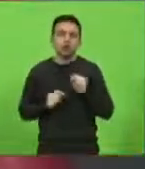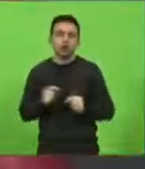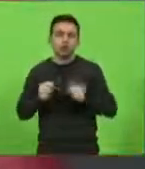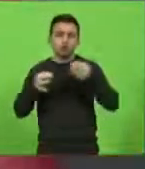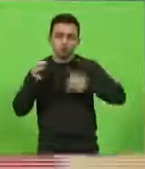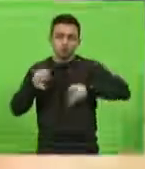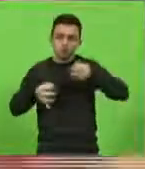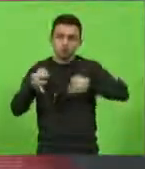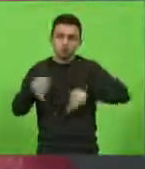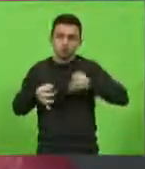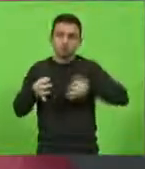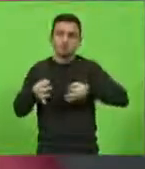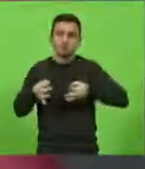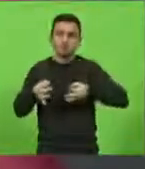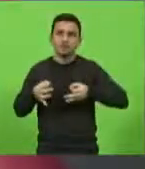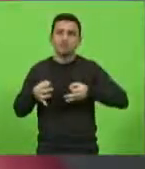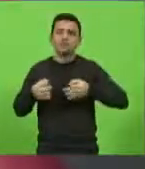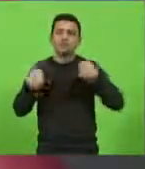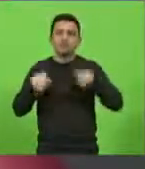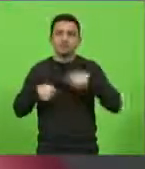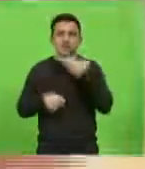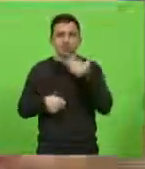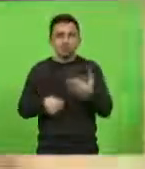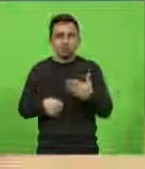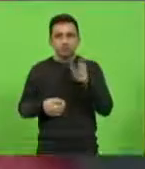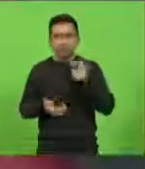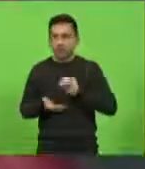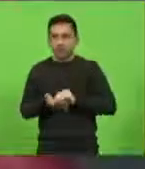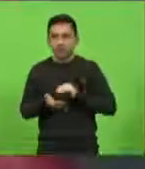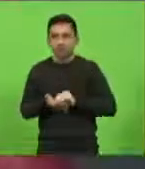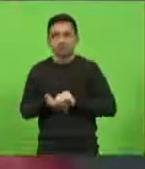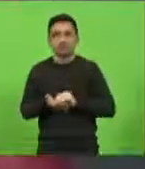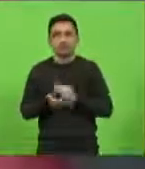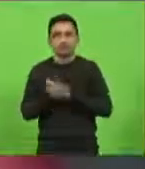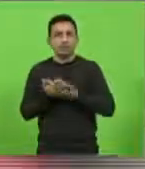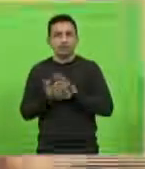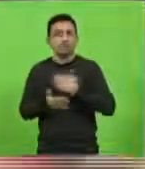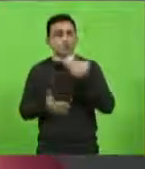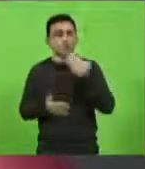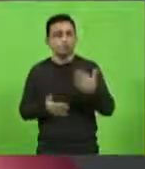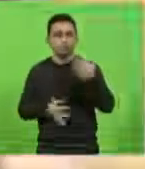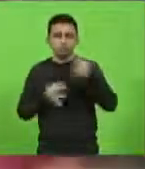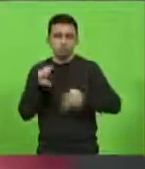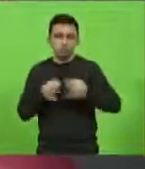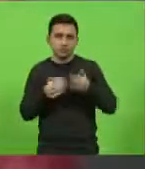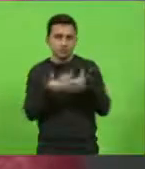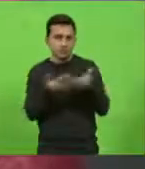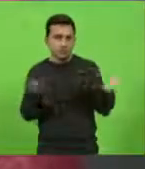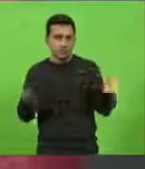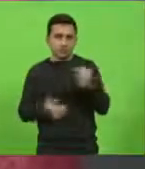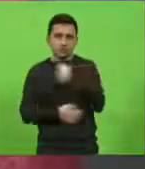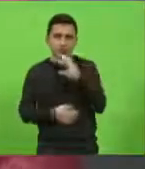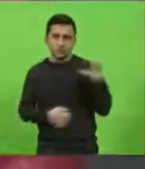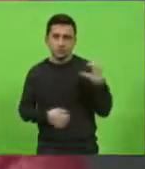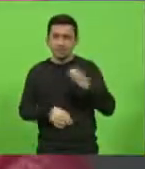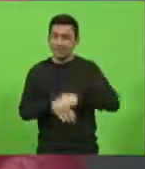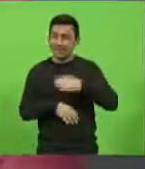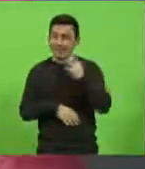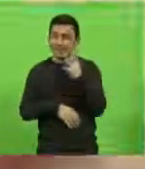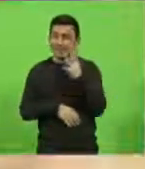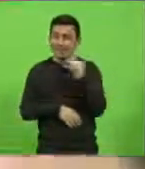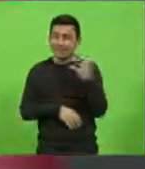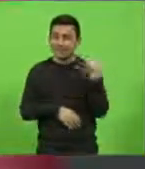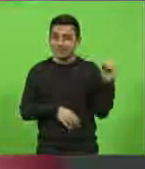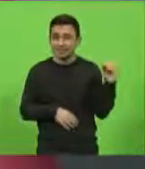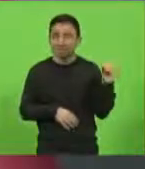é nela que nos amparamos a ela que pedimos que não falam pedimos Justiça aos catarinenses principal com mais de 300 que foram sair para